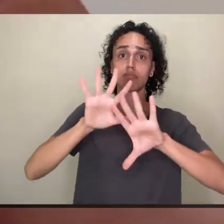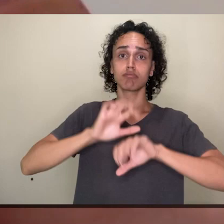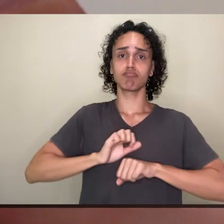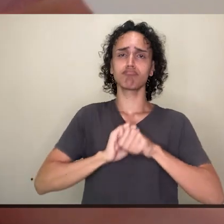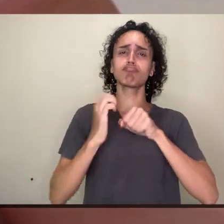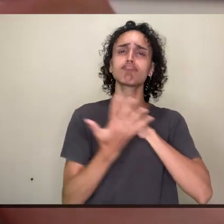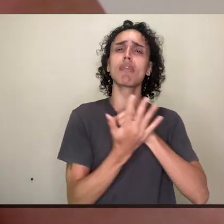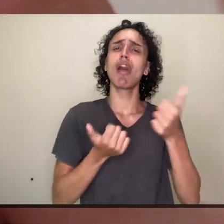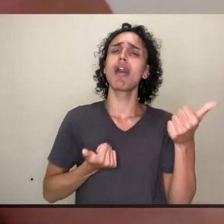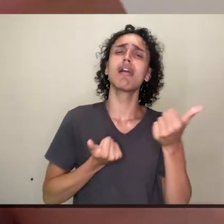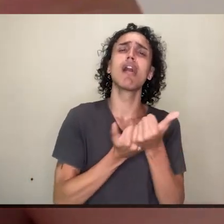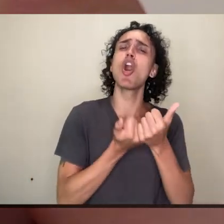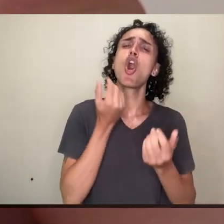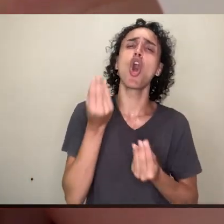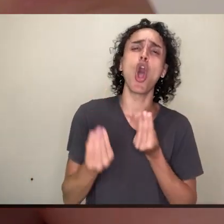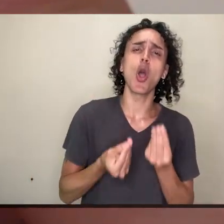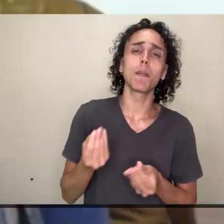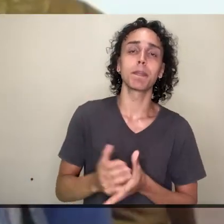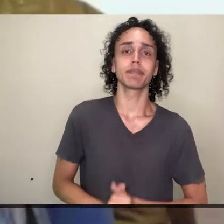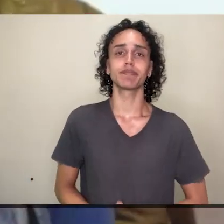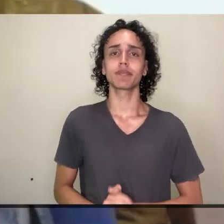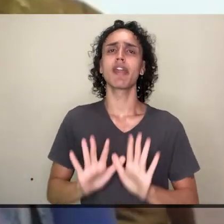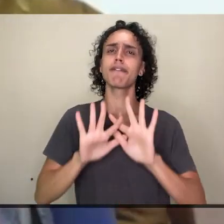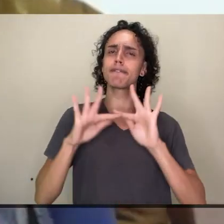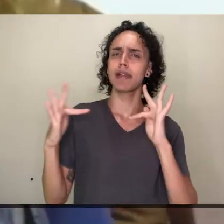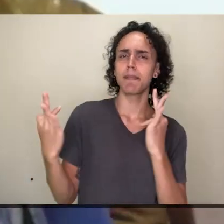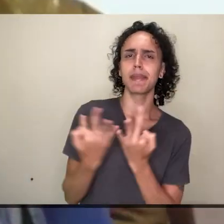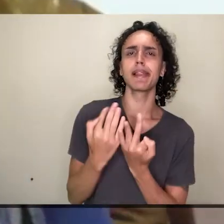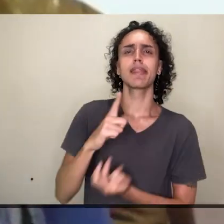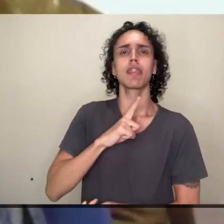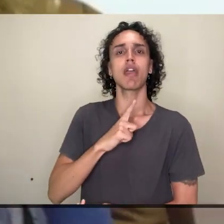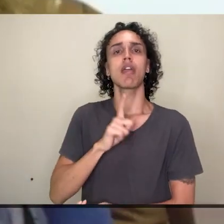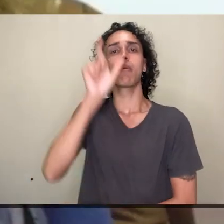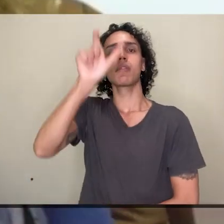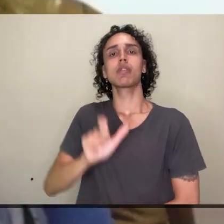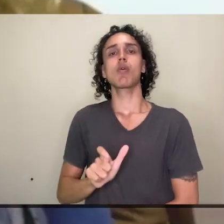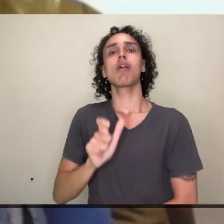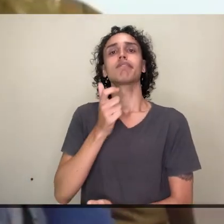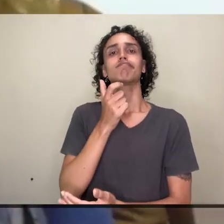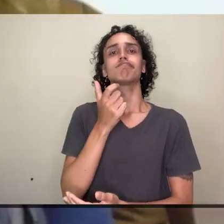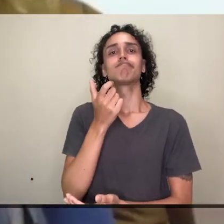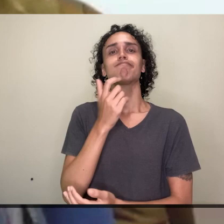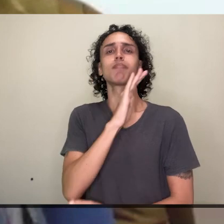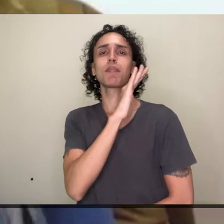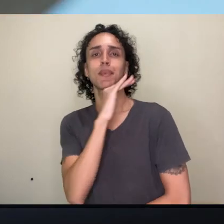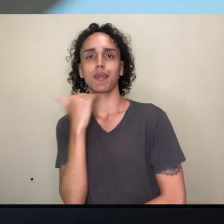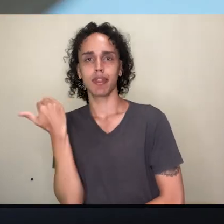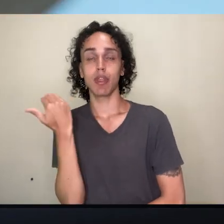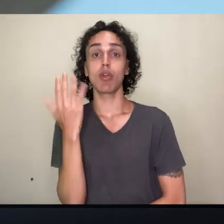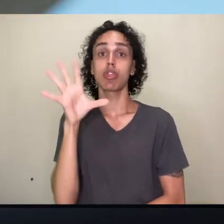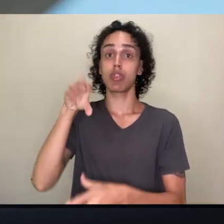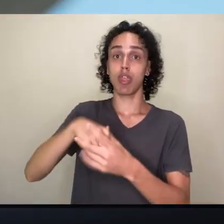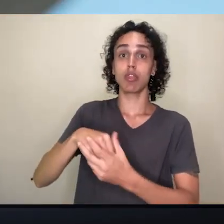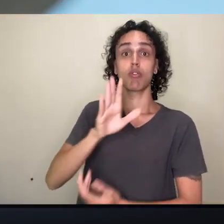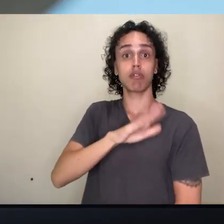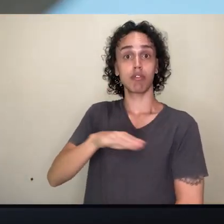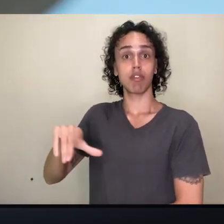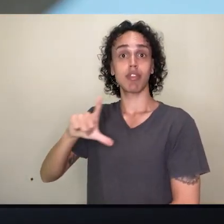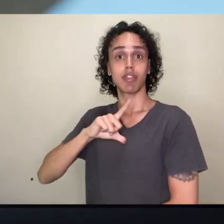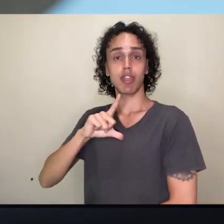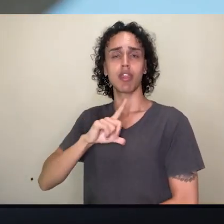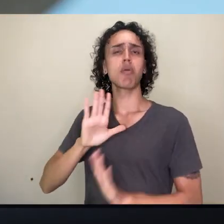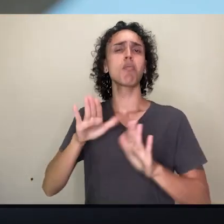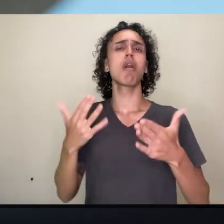um parente próximo por Covid-19? A família que convive com uma perda e que tem